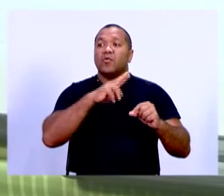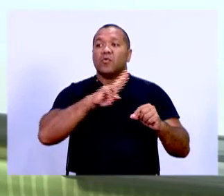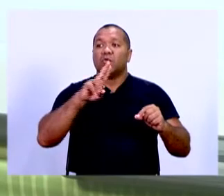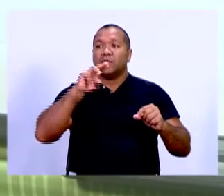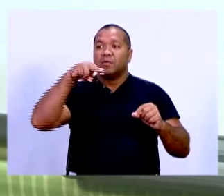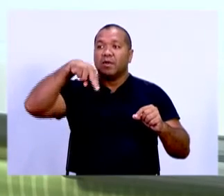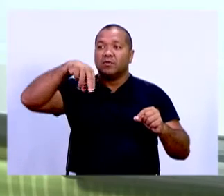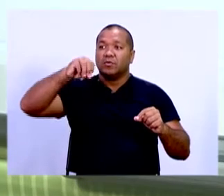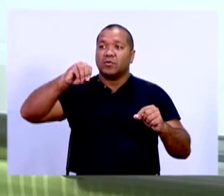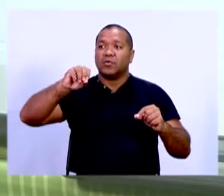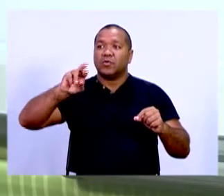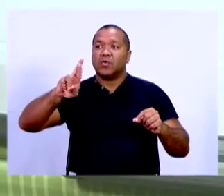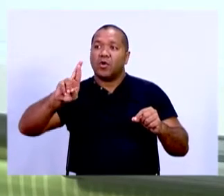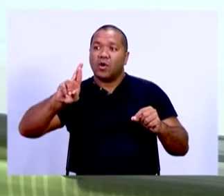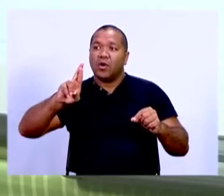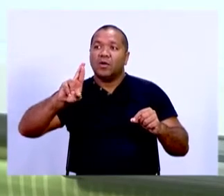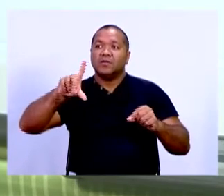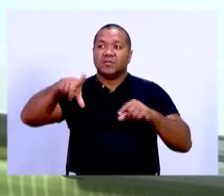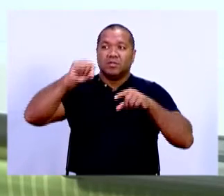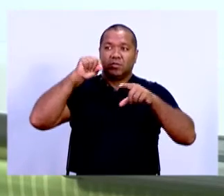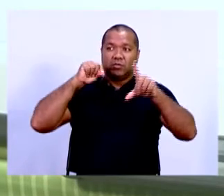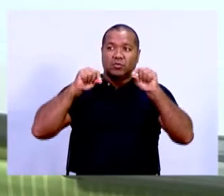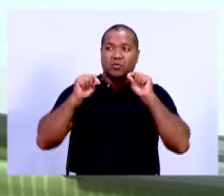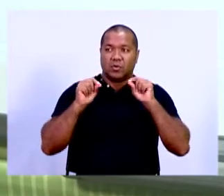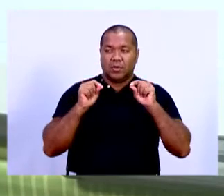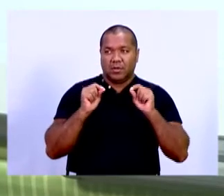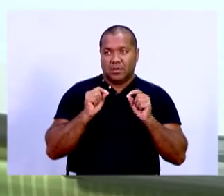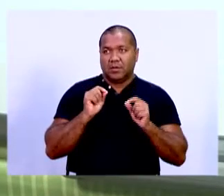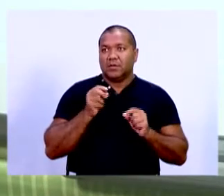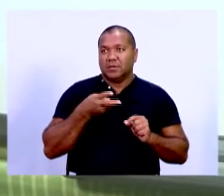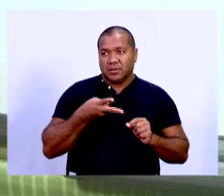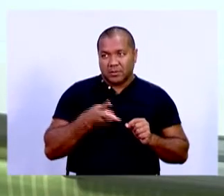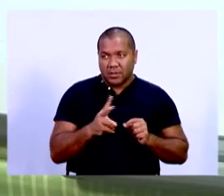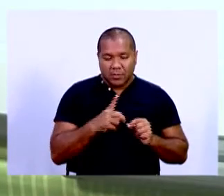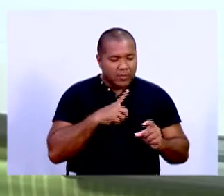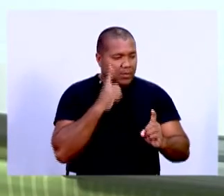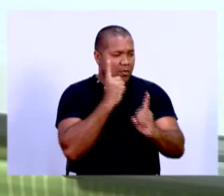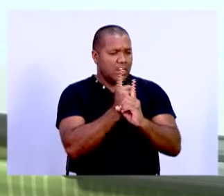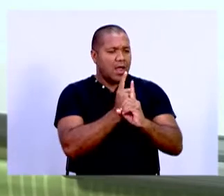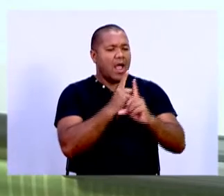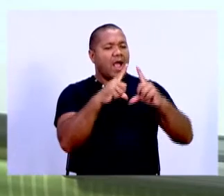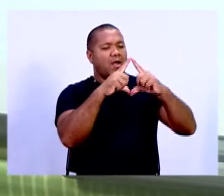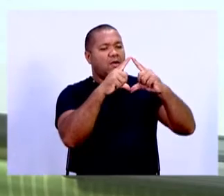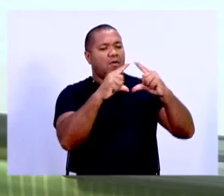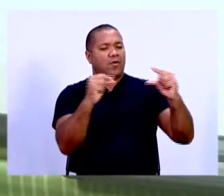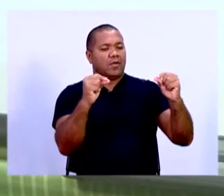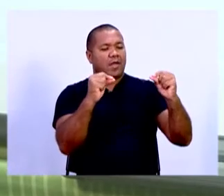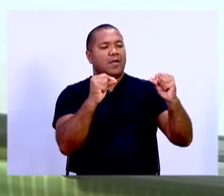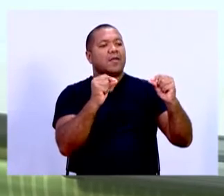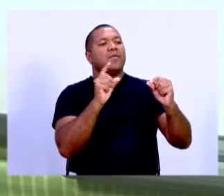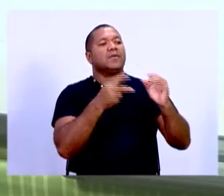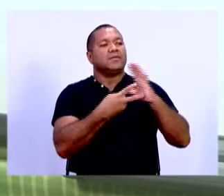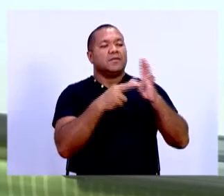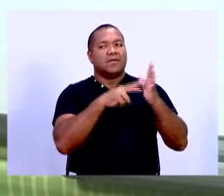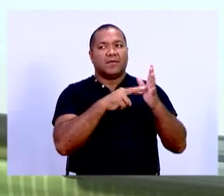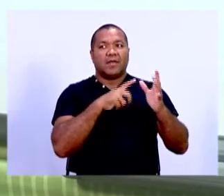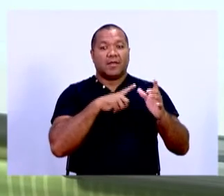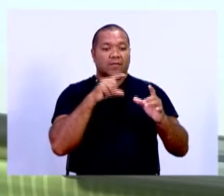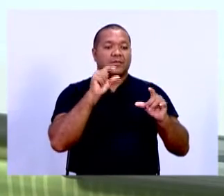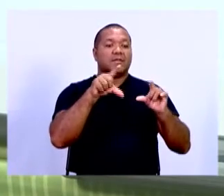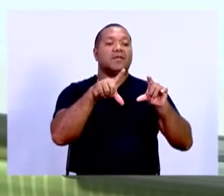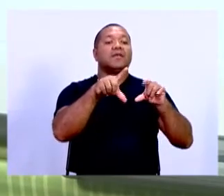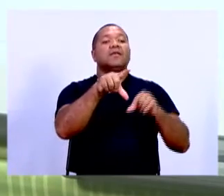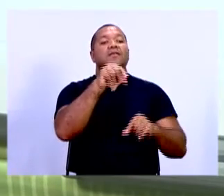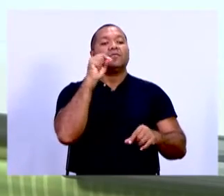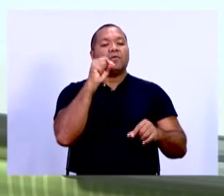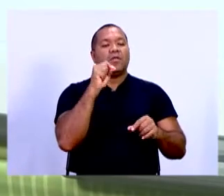decisão. Sempre que tiver o losango é porque há uma intersecção ali para você resolver. Se